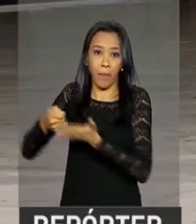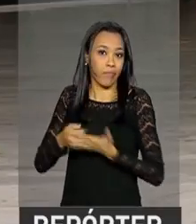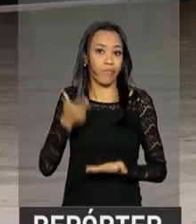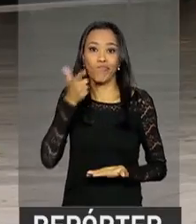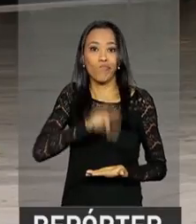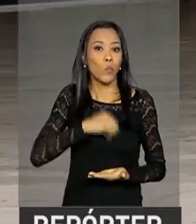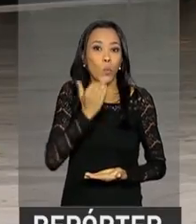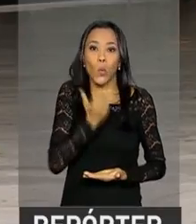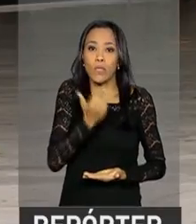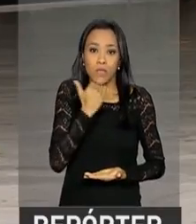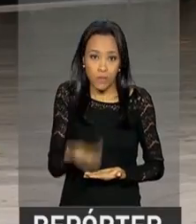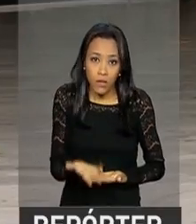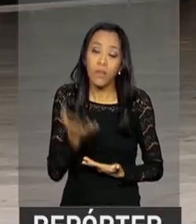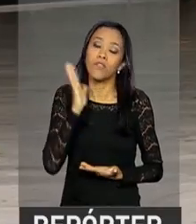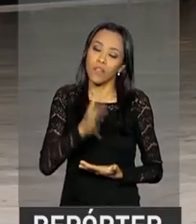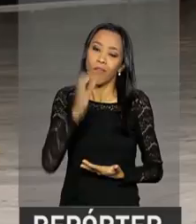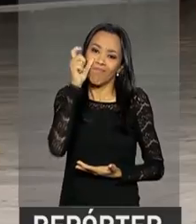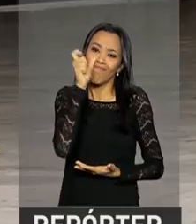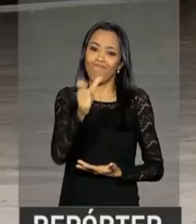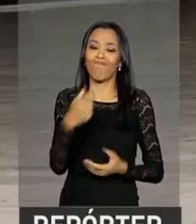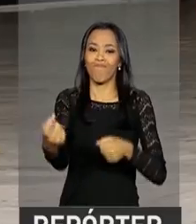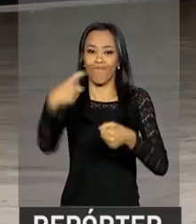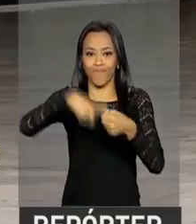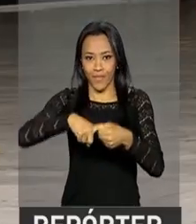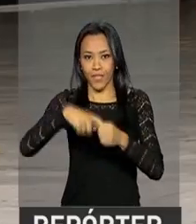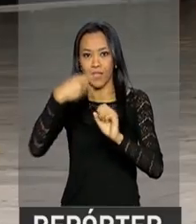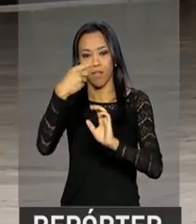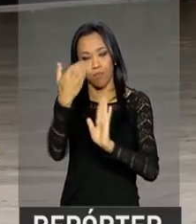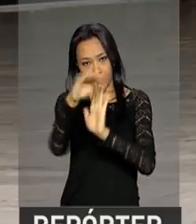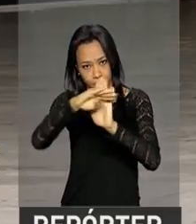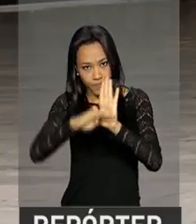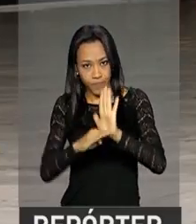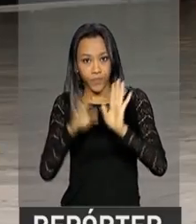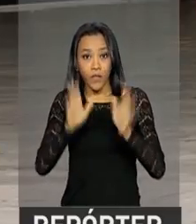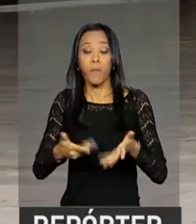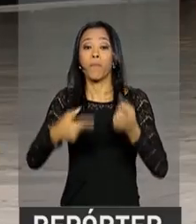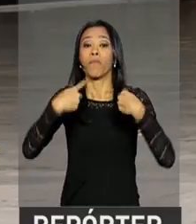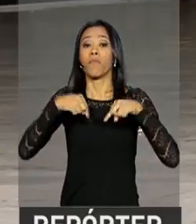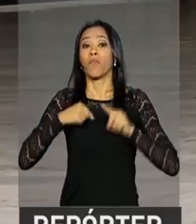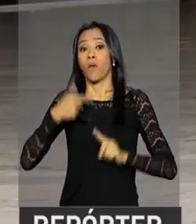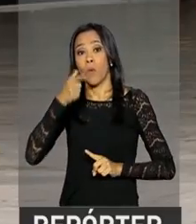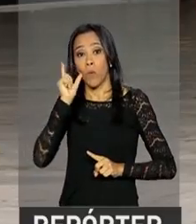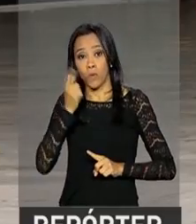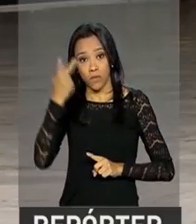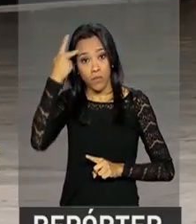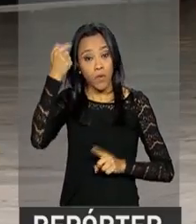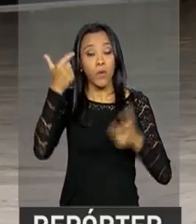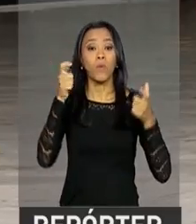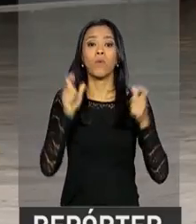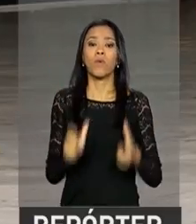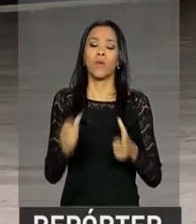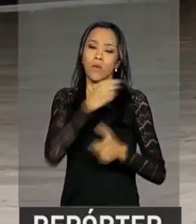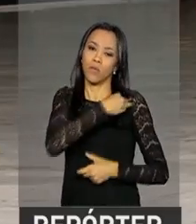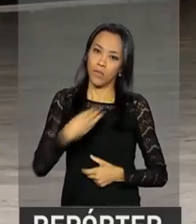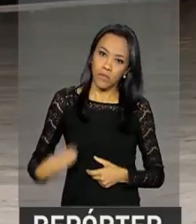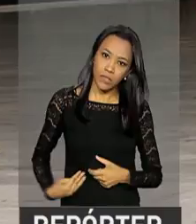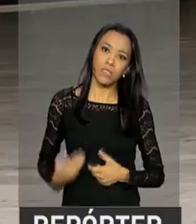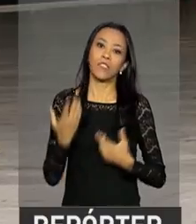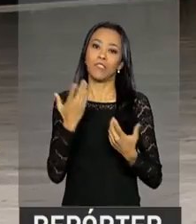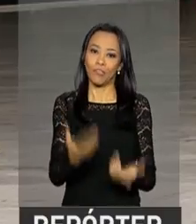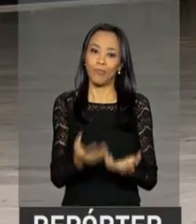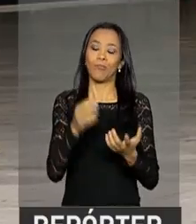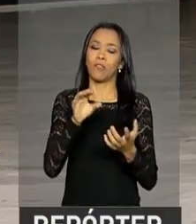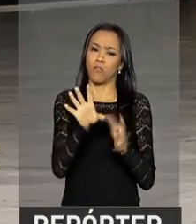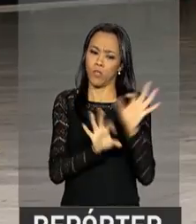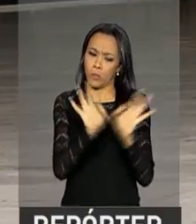manifestaram o interesse em aderir ao programa ontem em São Paulo o ministro da Fazenda Henrique Meirelles disse que o projeto foi feito de forma